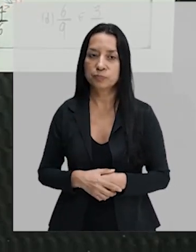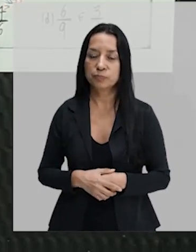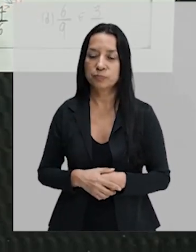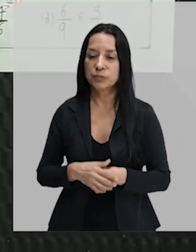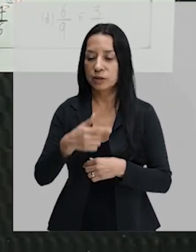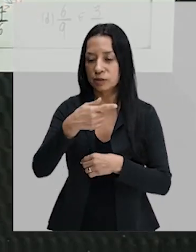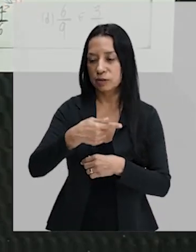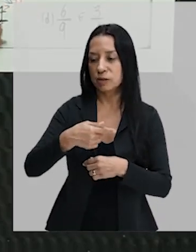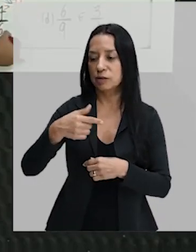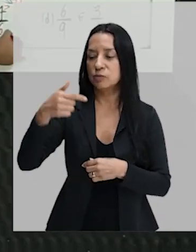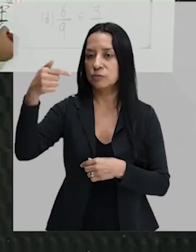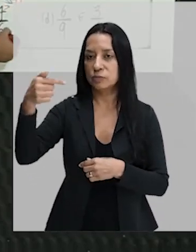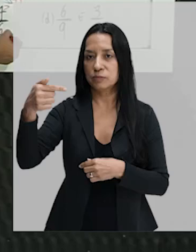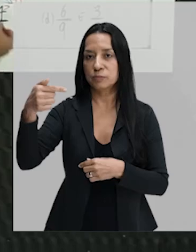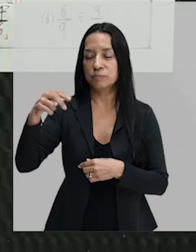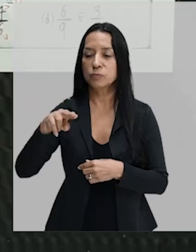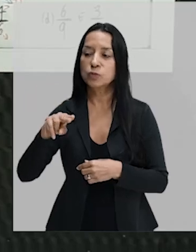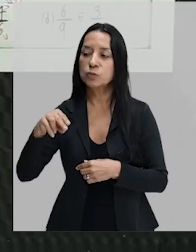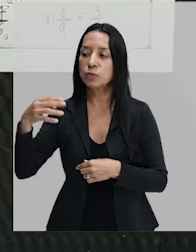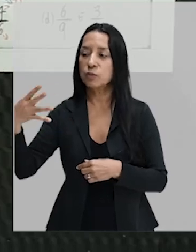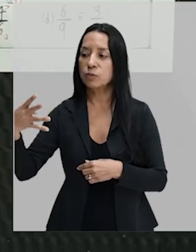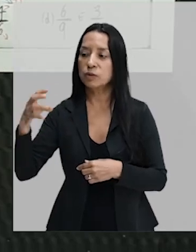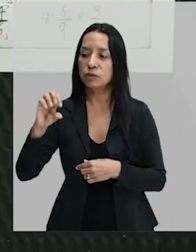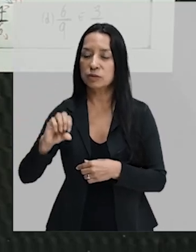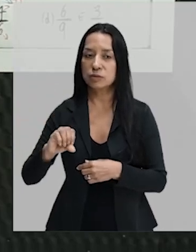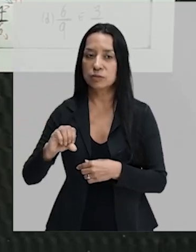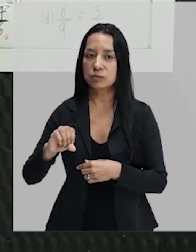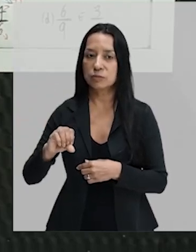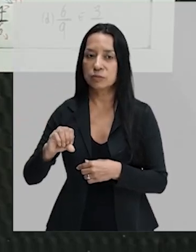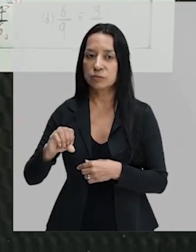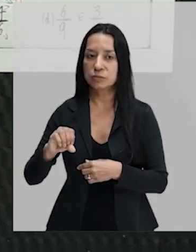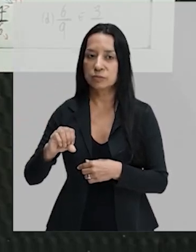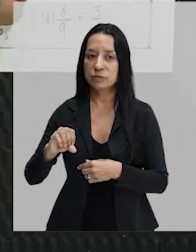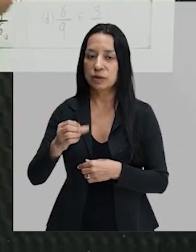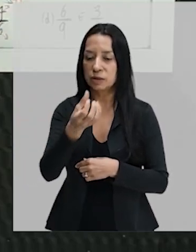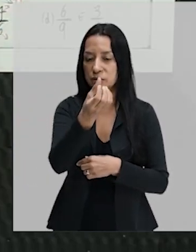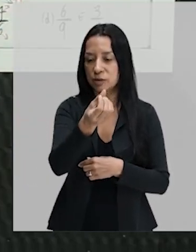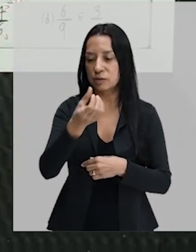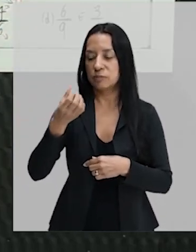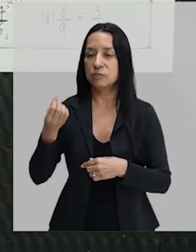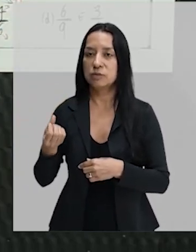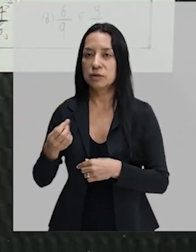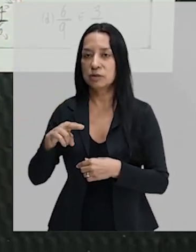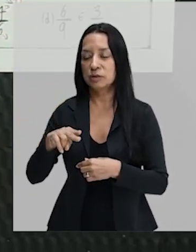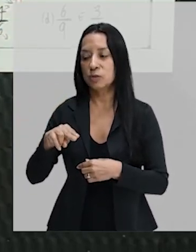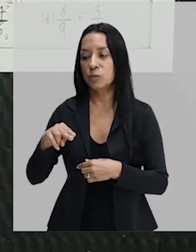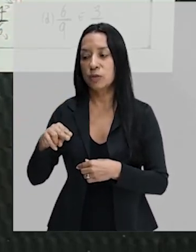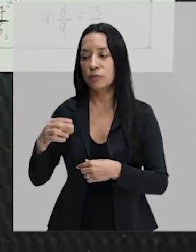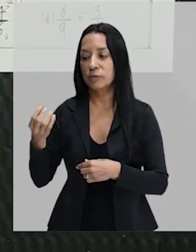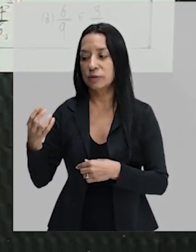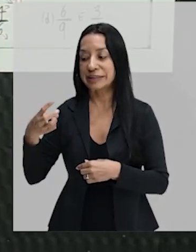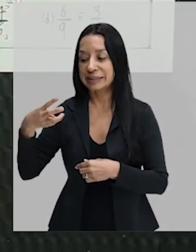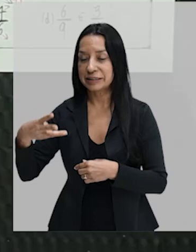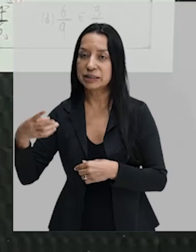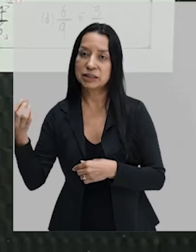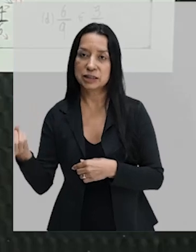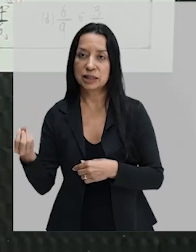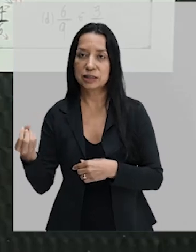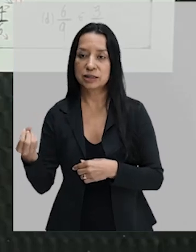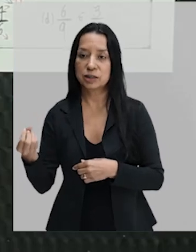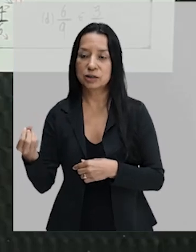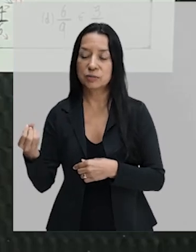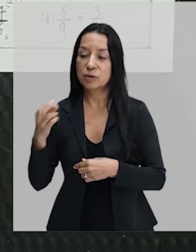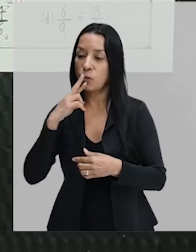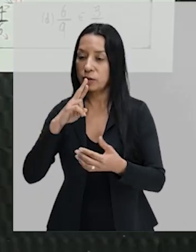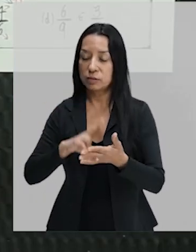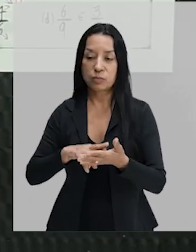você multiplicar 6 por 6, vai dar 36. E 36 não é 49. Tá? Então